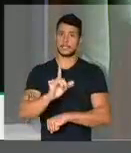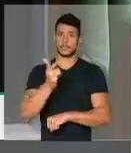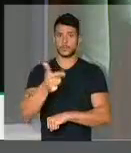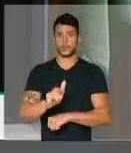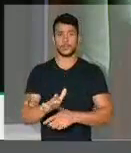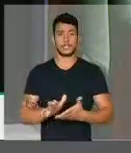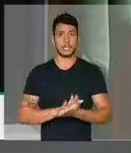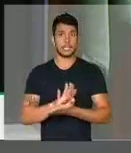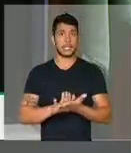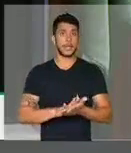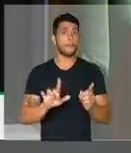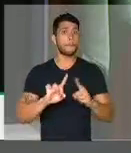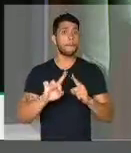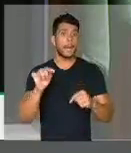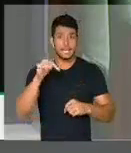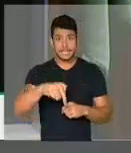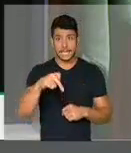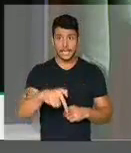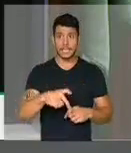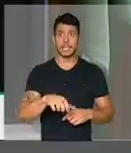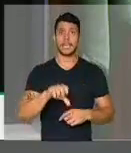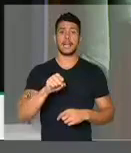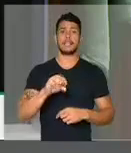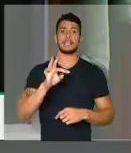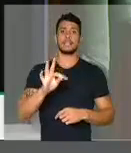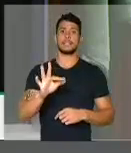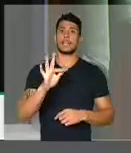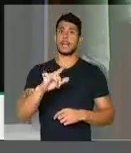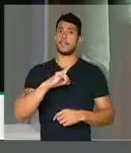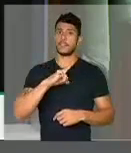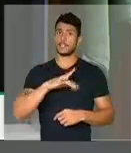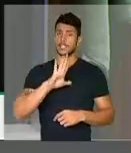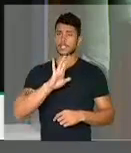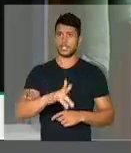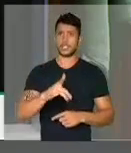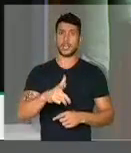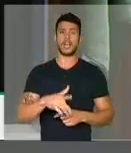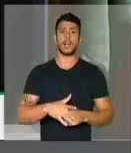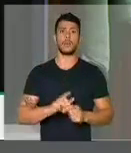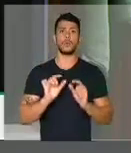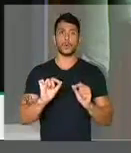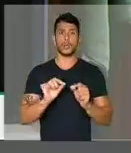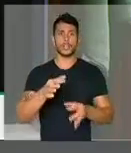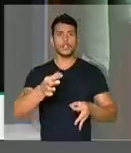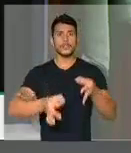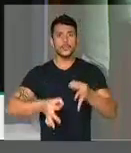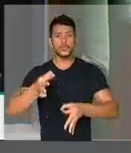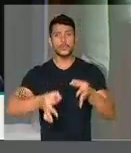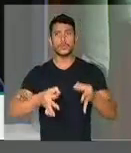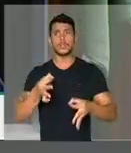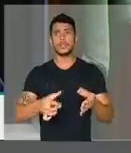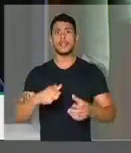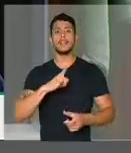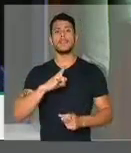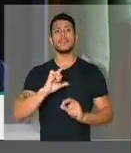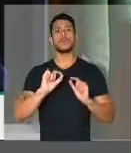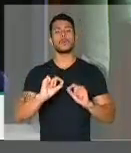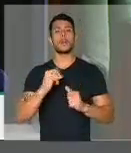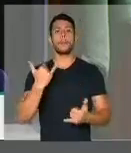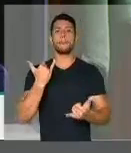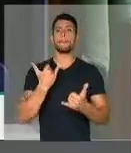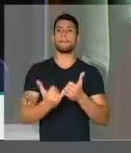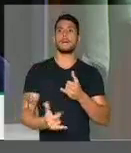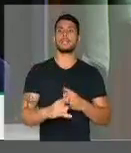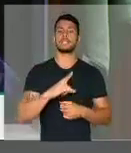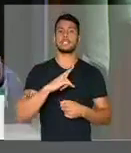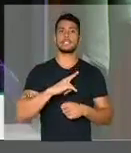americano. Aqui, a Suprema Corte transmite os seus julgamentos e há um sentimento de